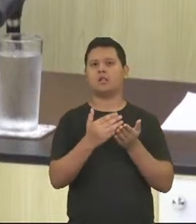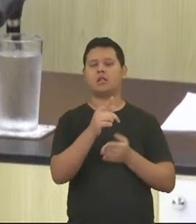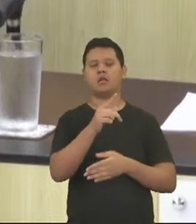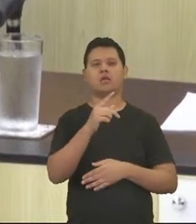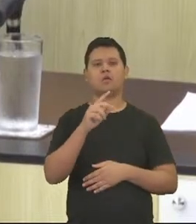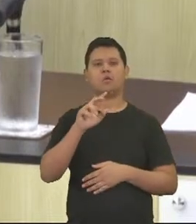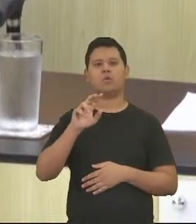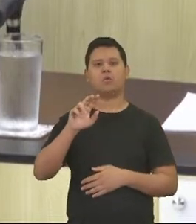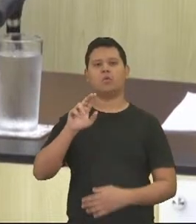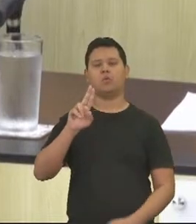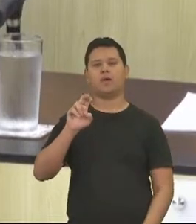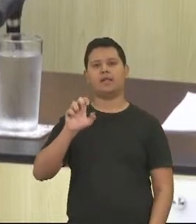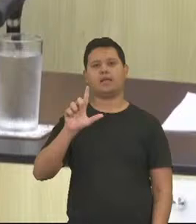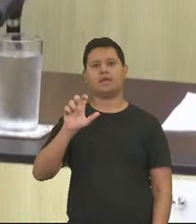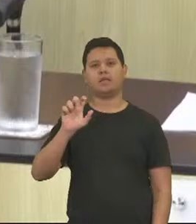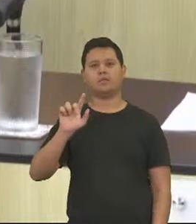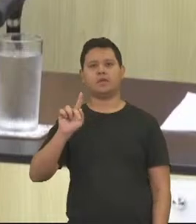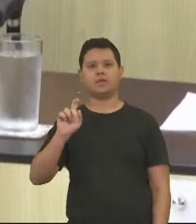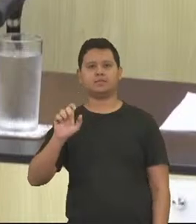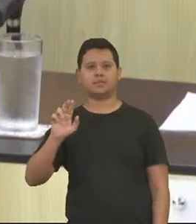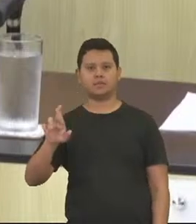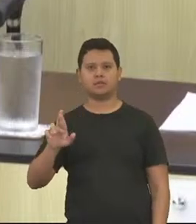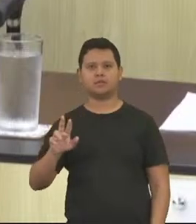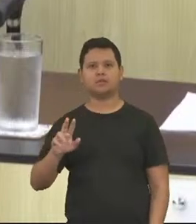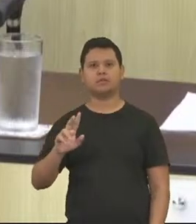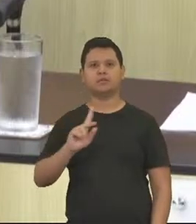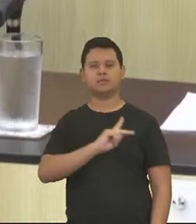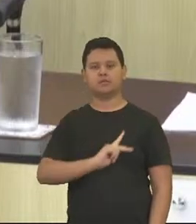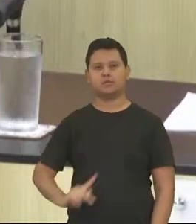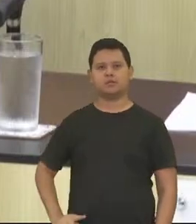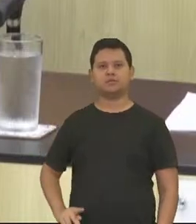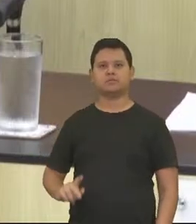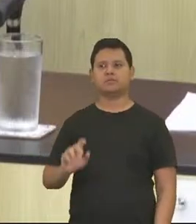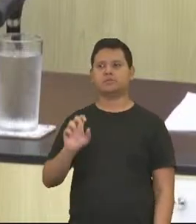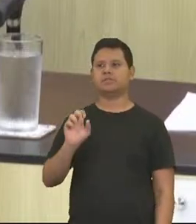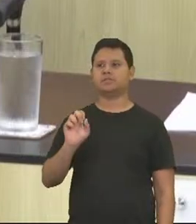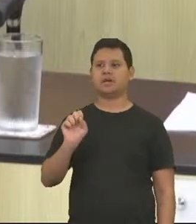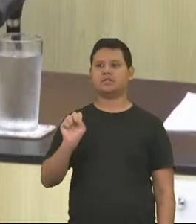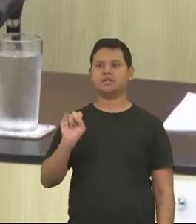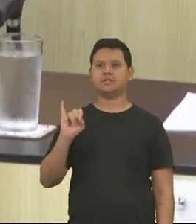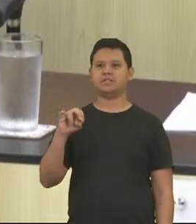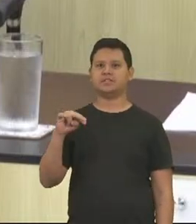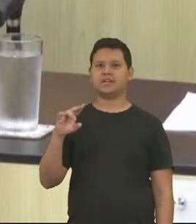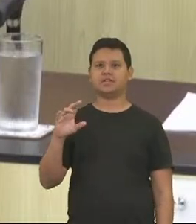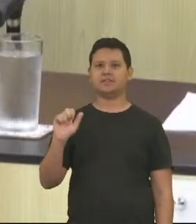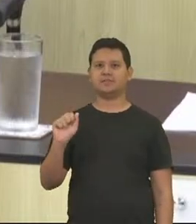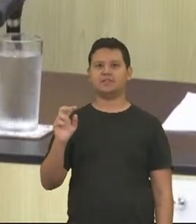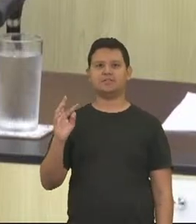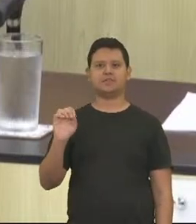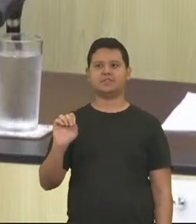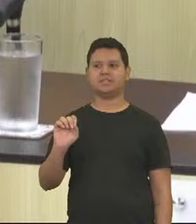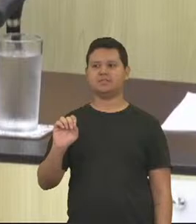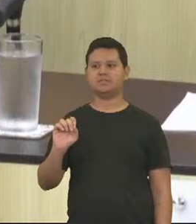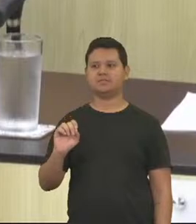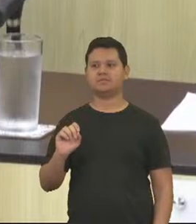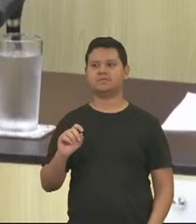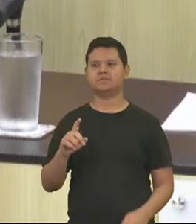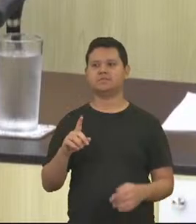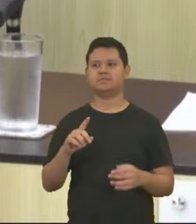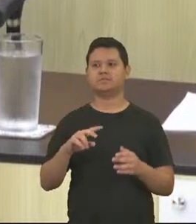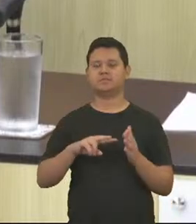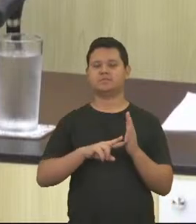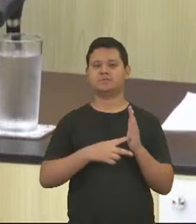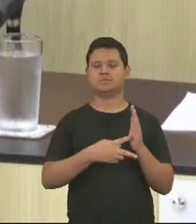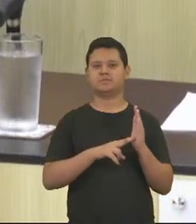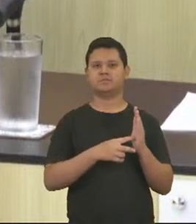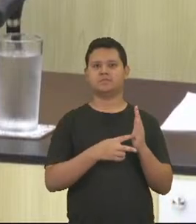Weller Pereira Gonçalves, presidente do Sindicato dos Metalúrgicos de São José dos Campos e região,